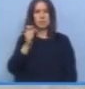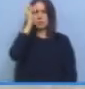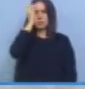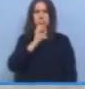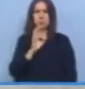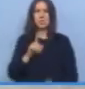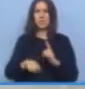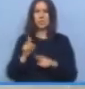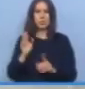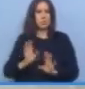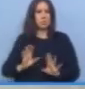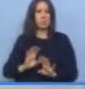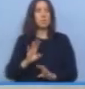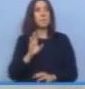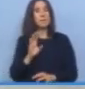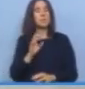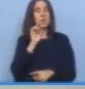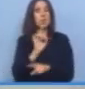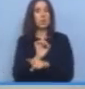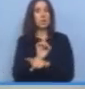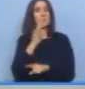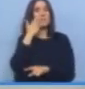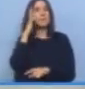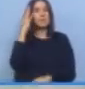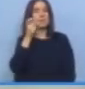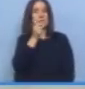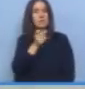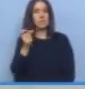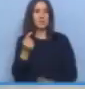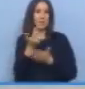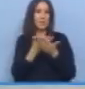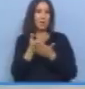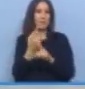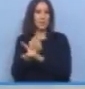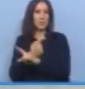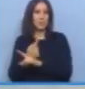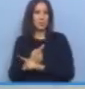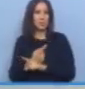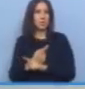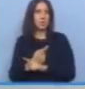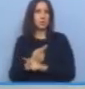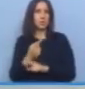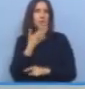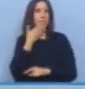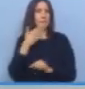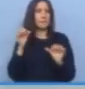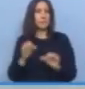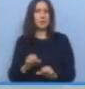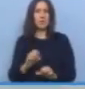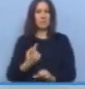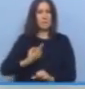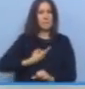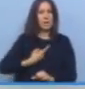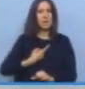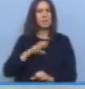deve ser refugiado, mas também relativamente aos migrantes económicos, etc., que vivem em piores condições, ninguém deveria ser